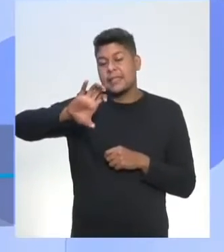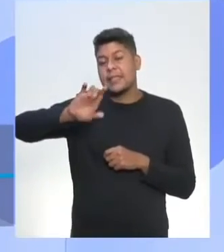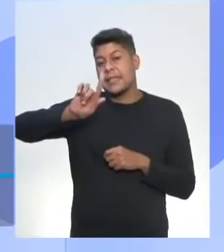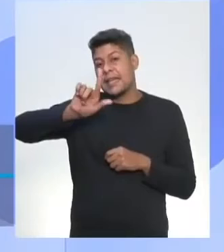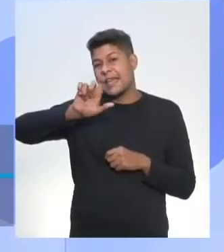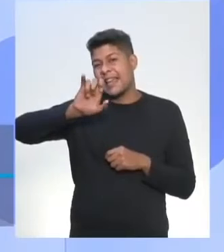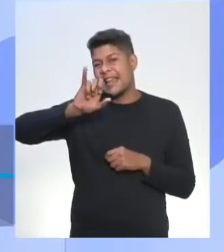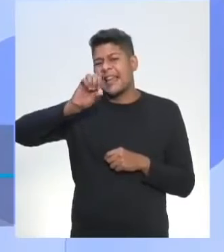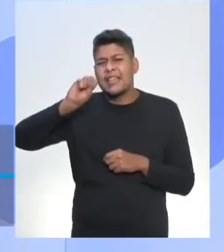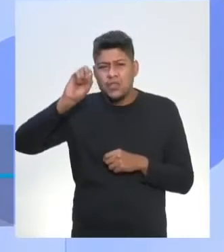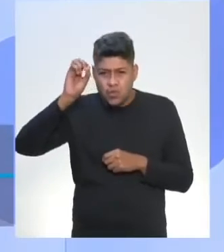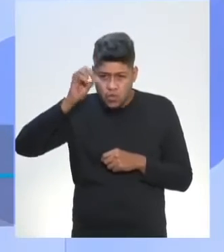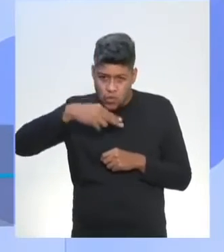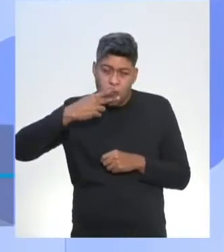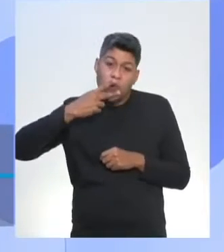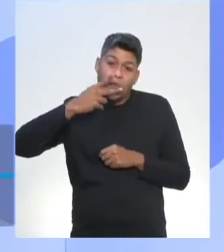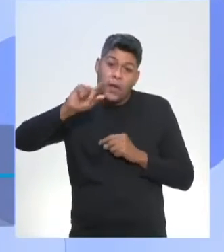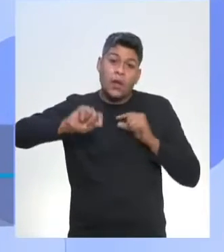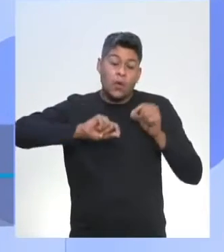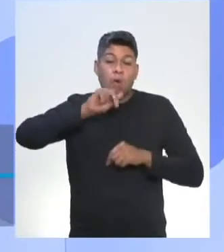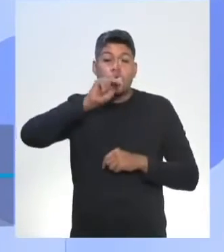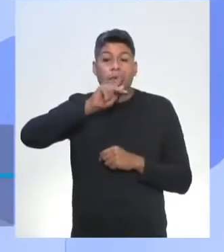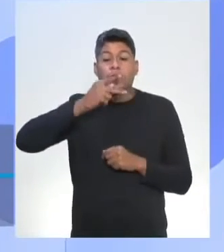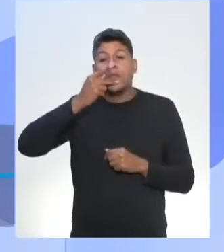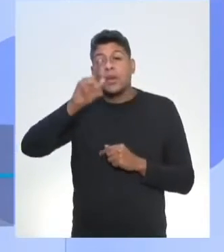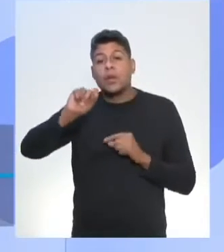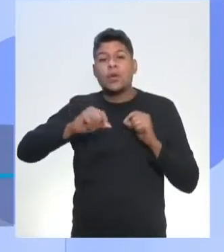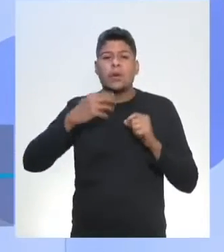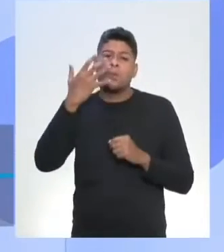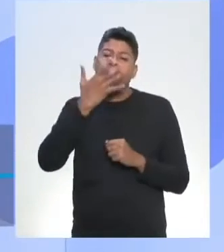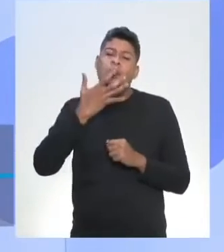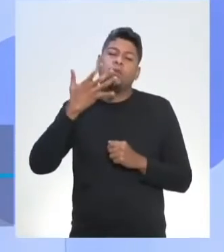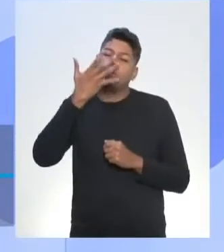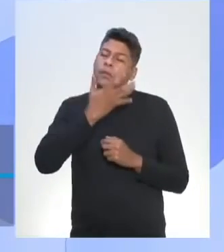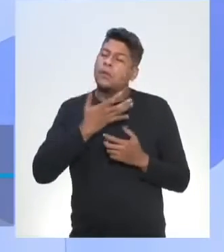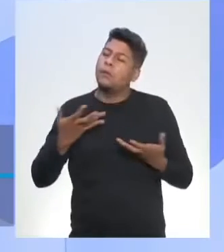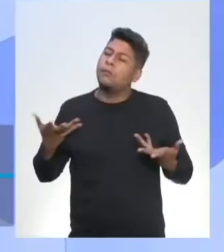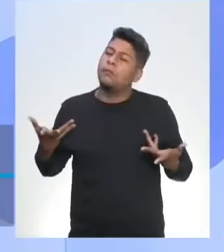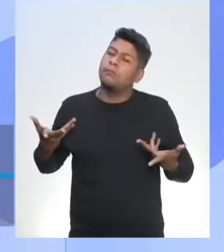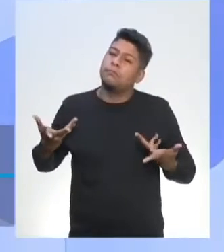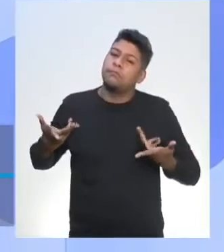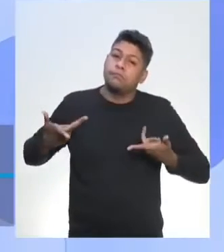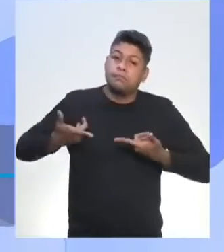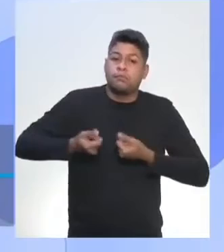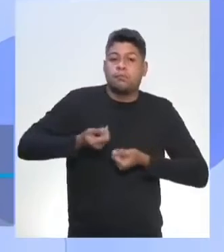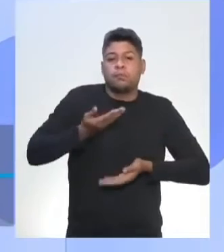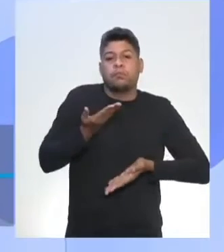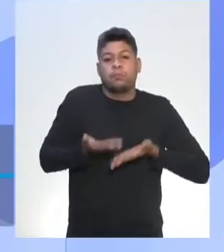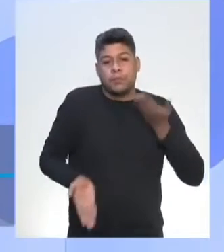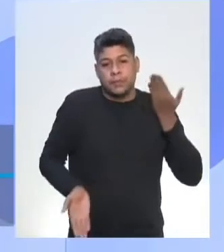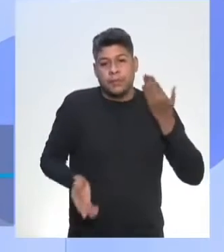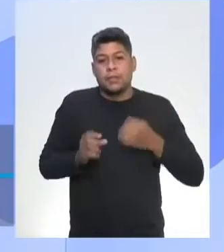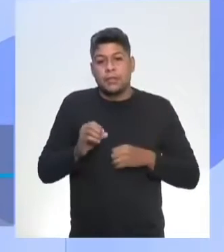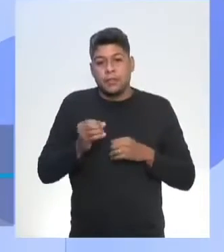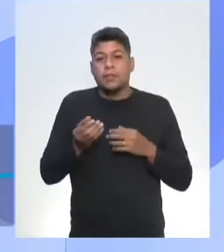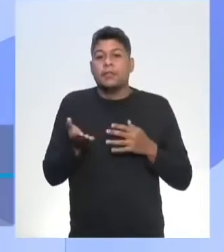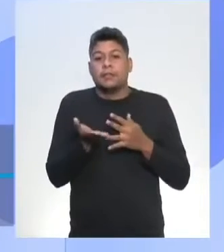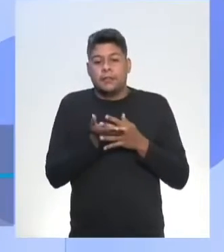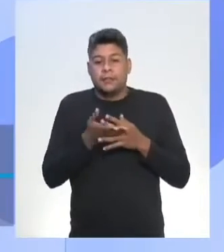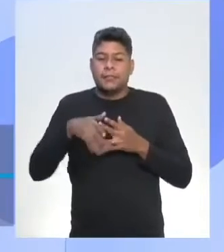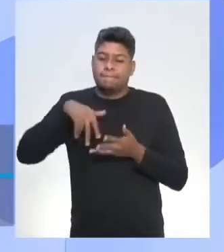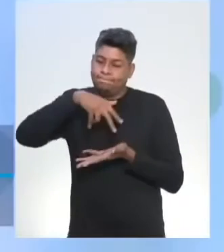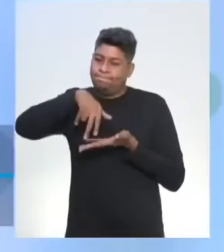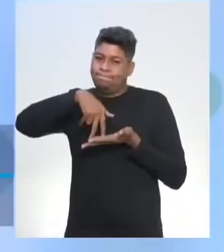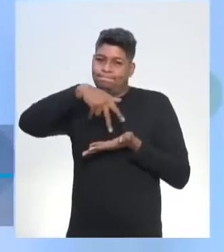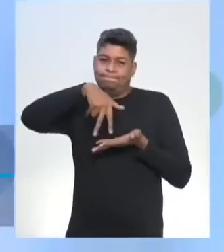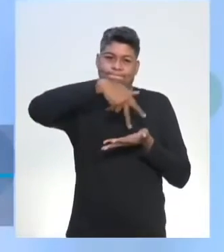Gleison comentando aqui professor falando que música maravilhosa né então vocês perderam aqui durante o intervalo Osmar